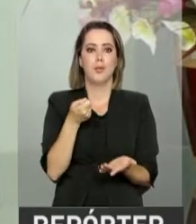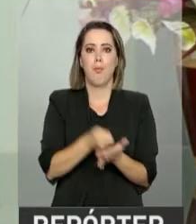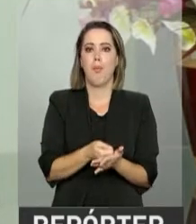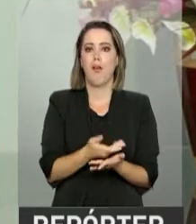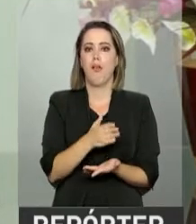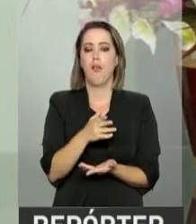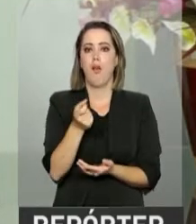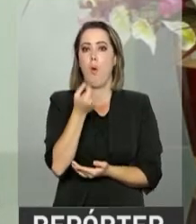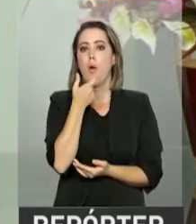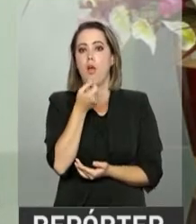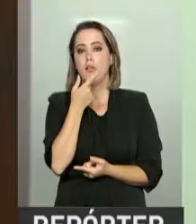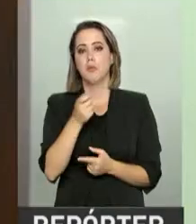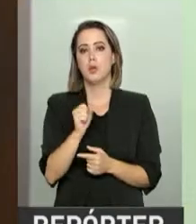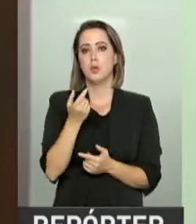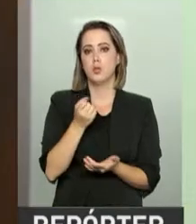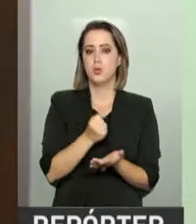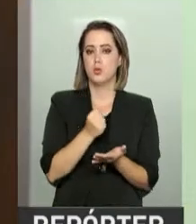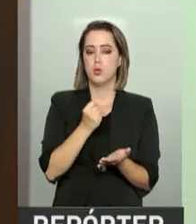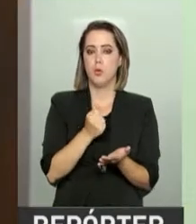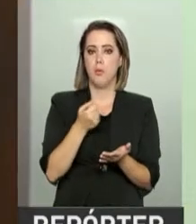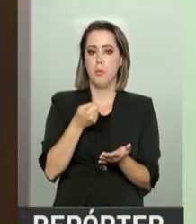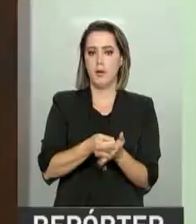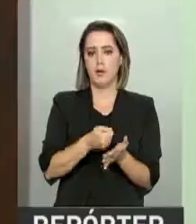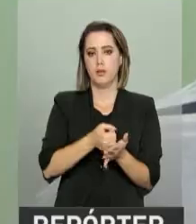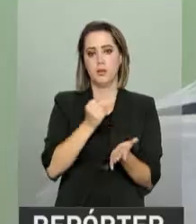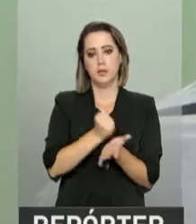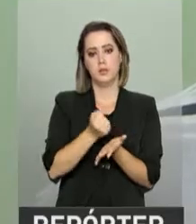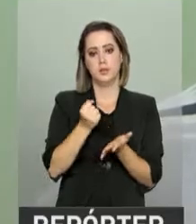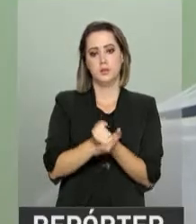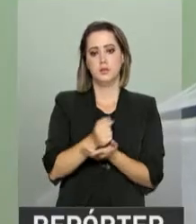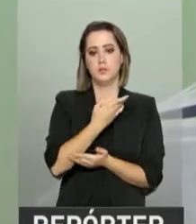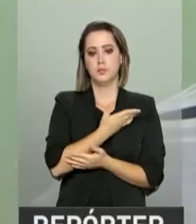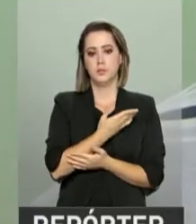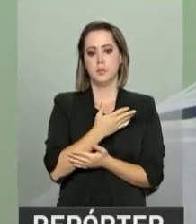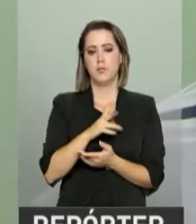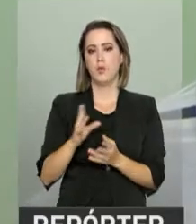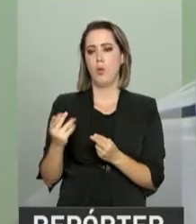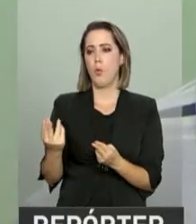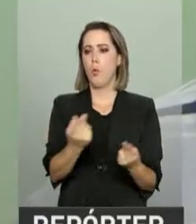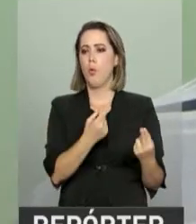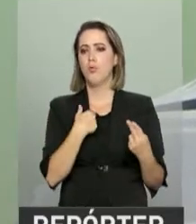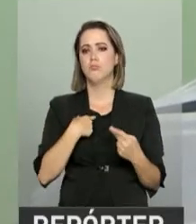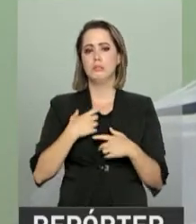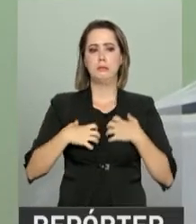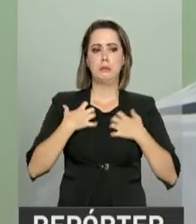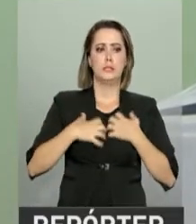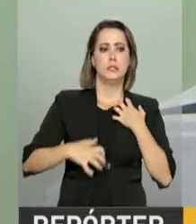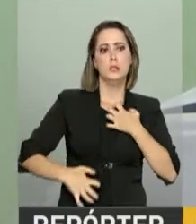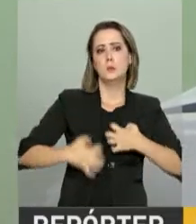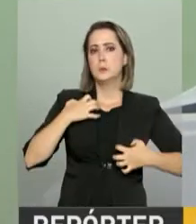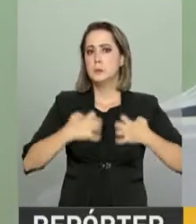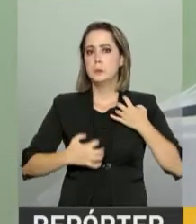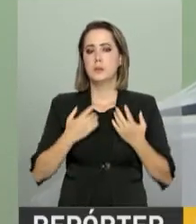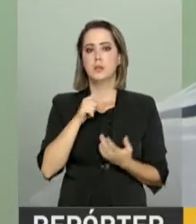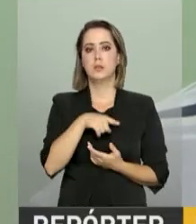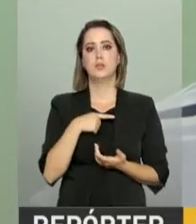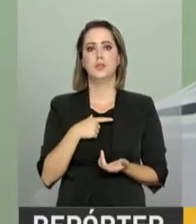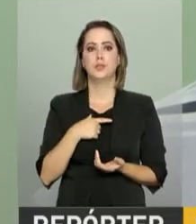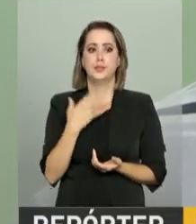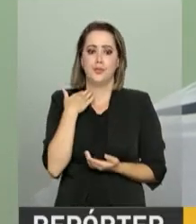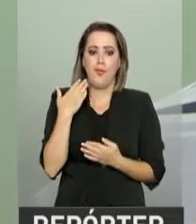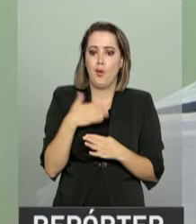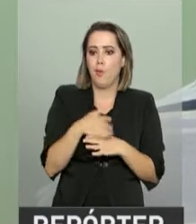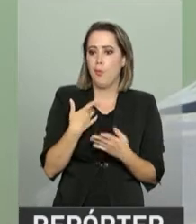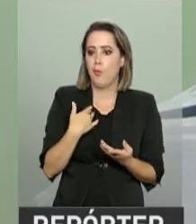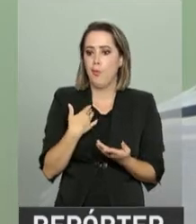pagar o seu plano de saúde. Entre os colegas aposentados, o sentimento é de revolta. E o banco não quer saber, as contas vencem